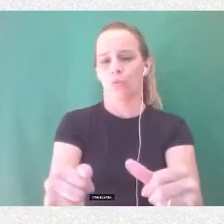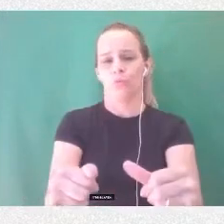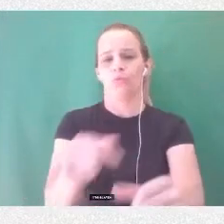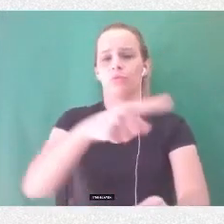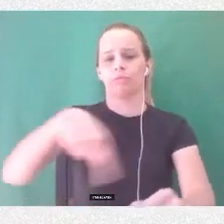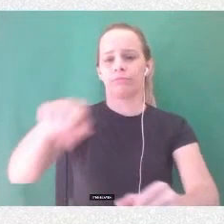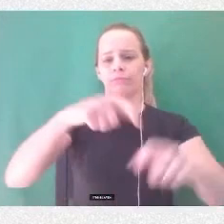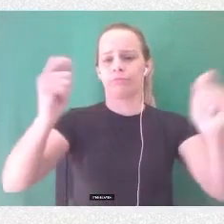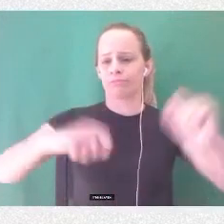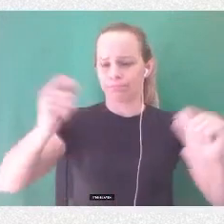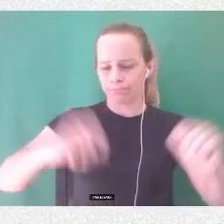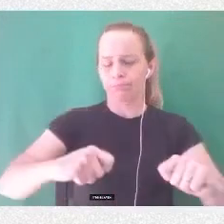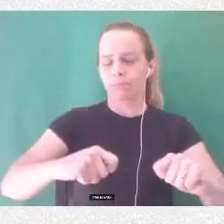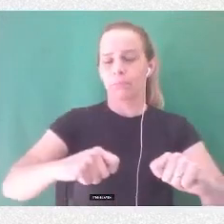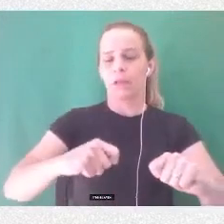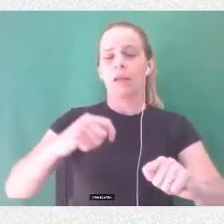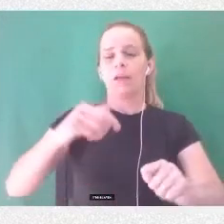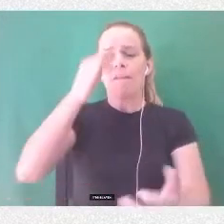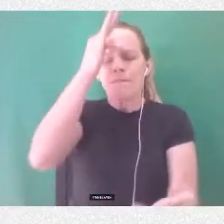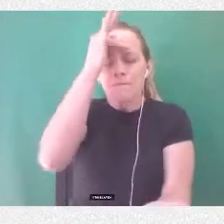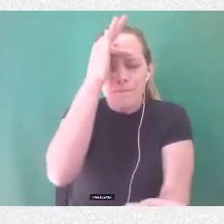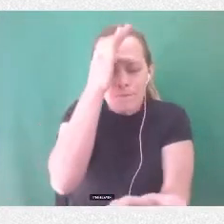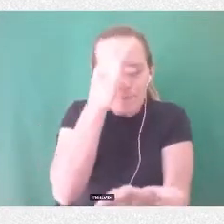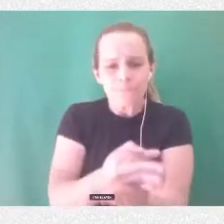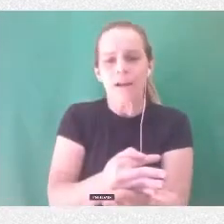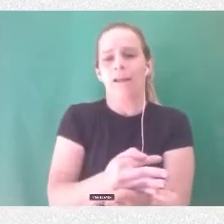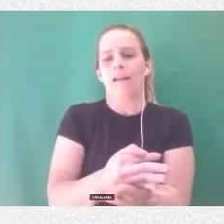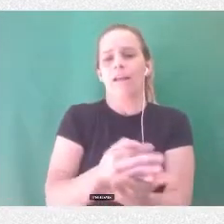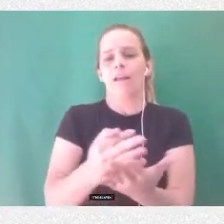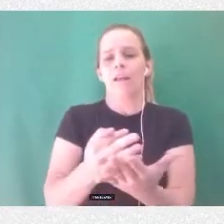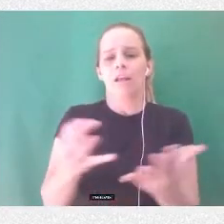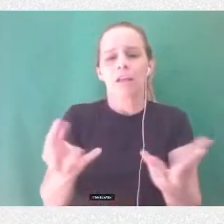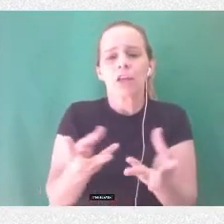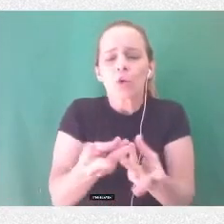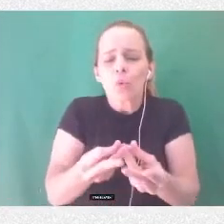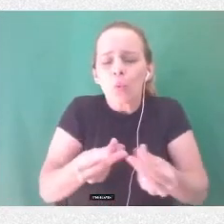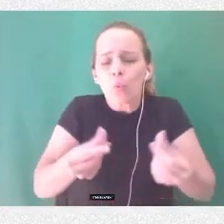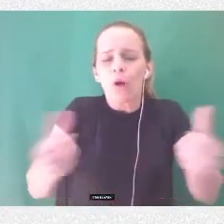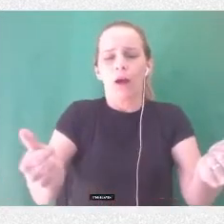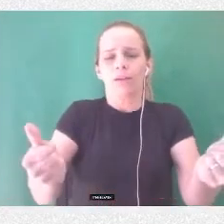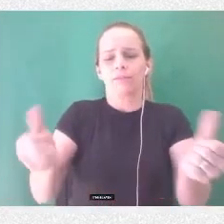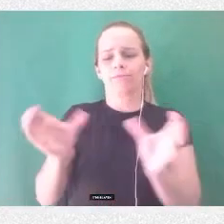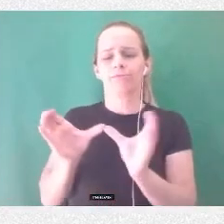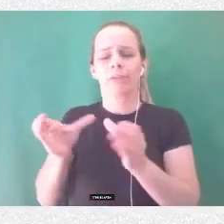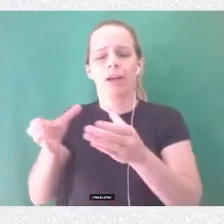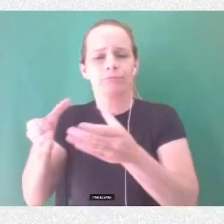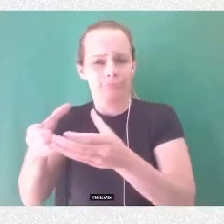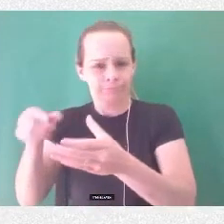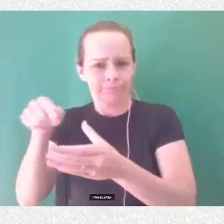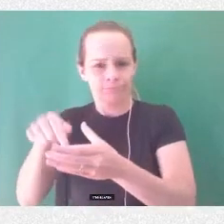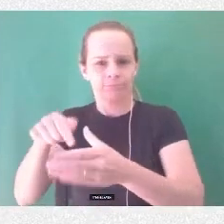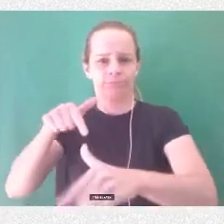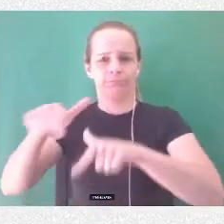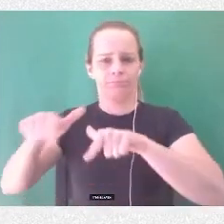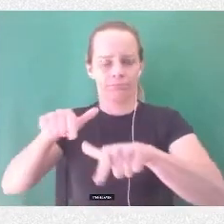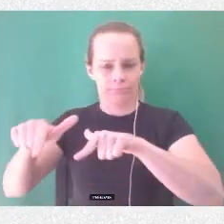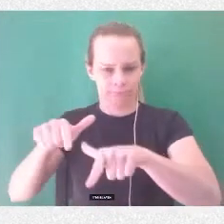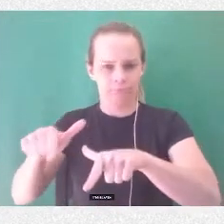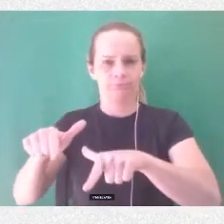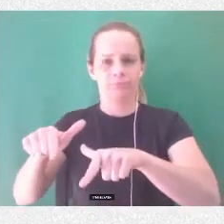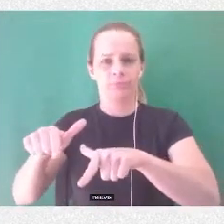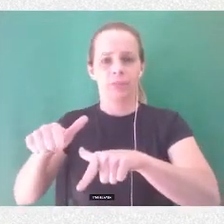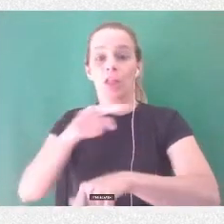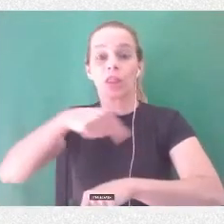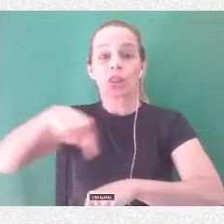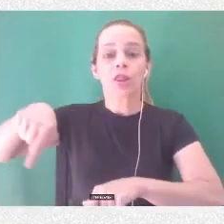é com a fé e com a qualidade da nossa equipe que nós colocamos